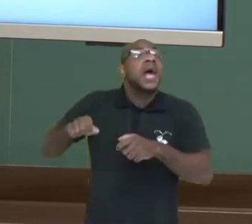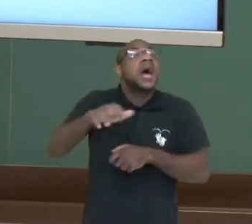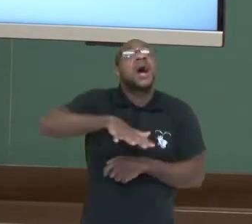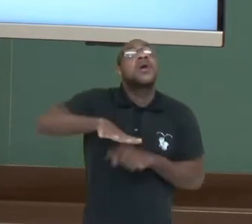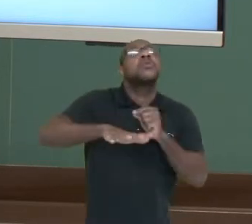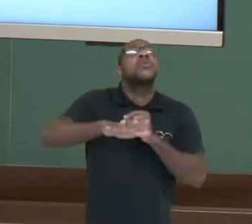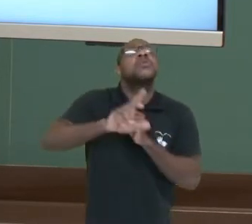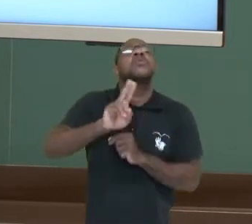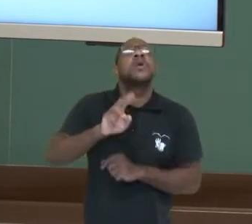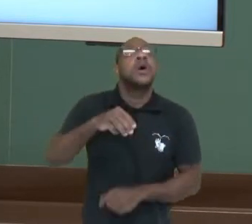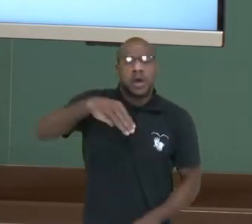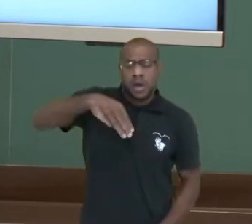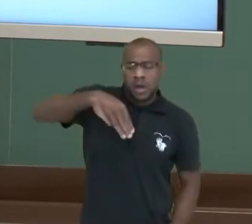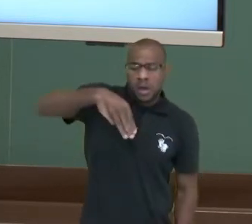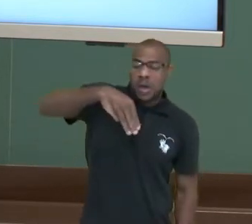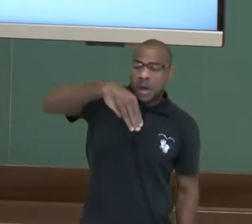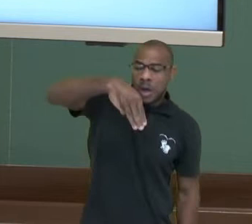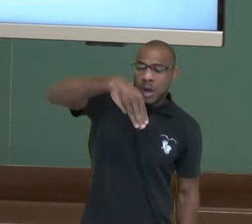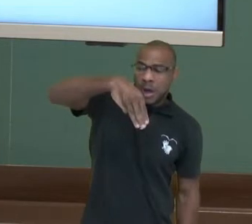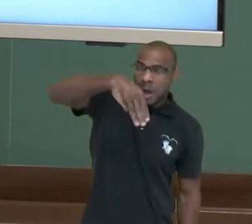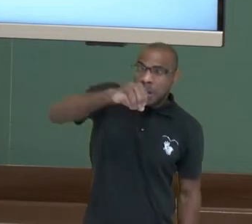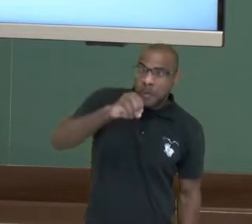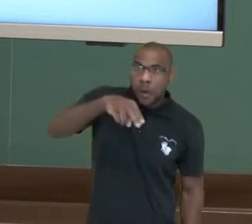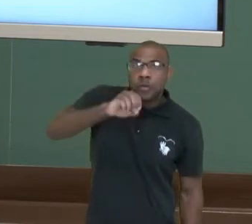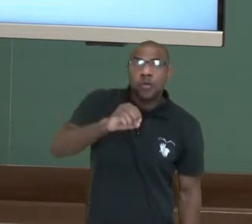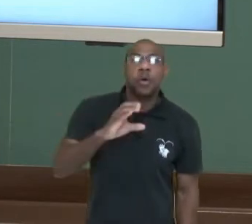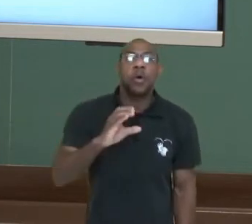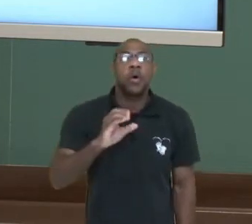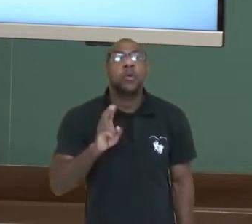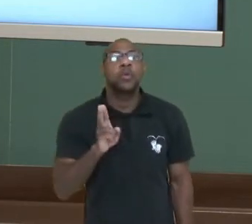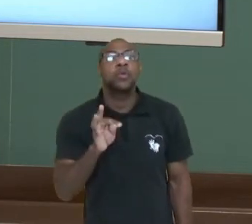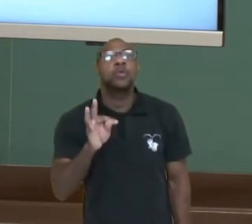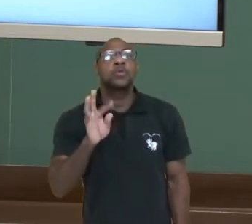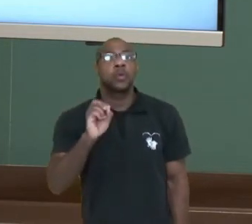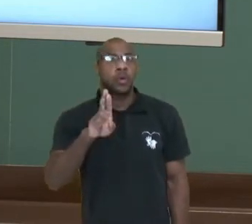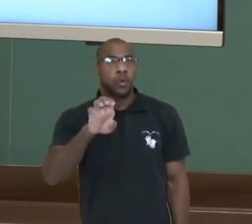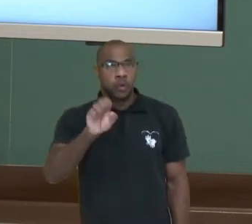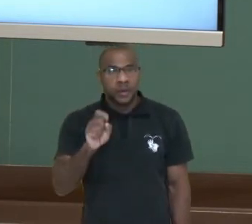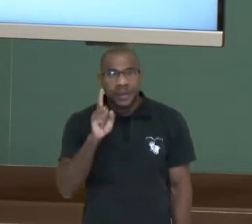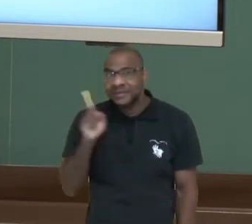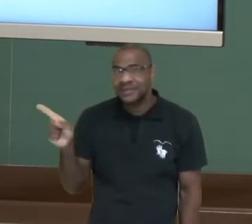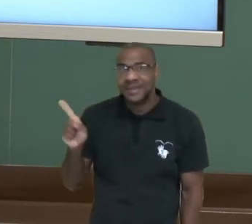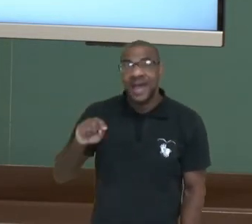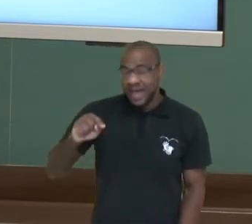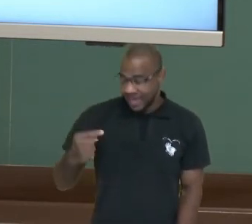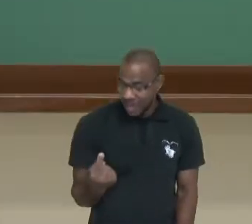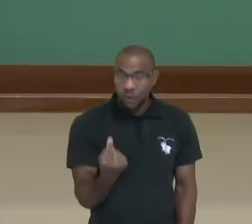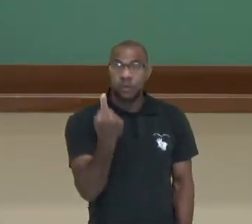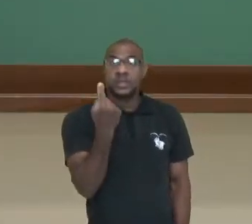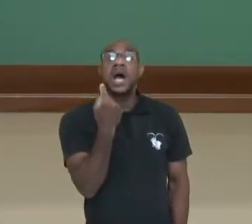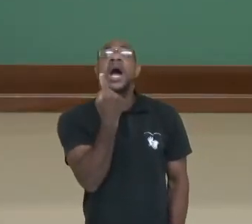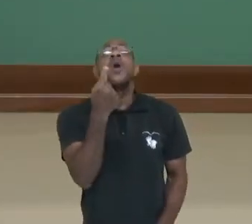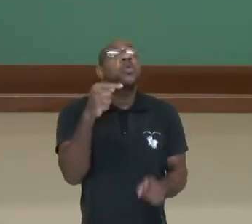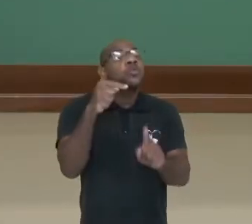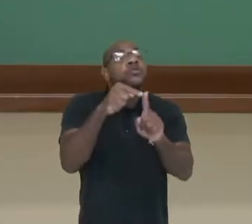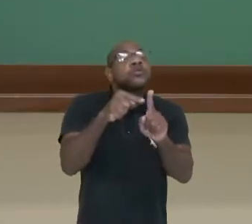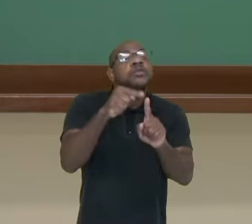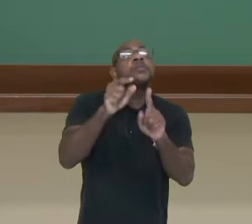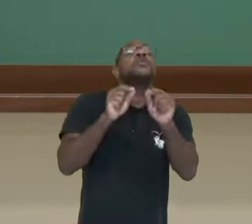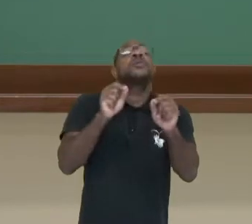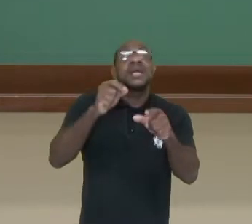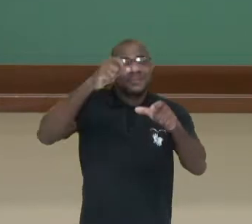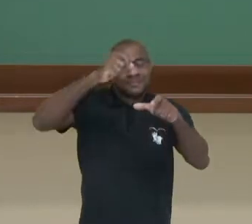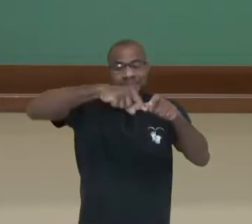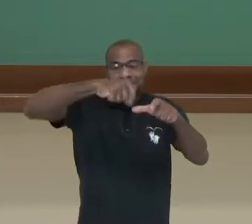seria isso? Mono é um tipo de cultura, um tipo de cultivo. Ei, amiguinho e amiguinha, vamos tomar